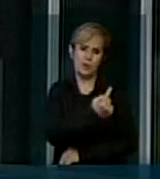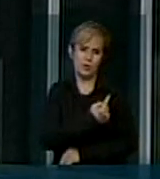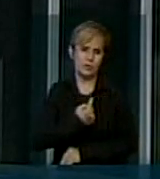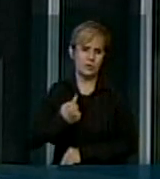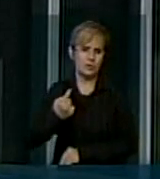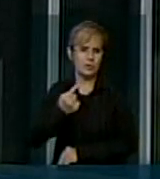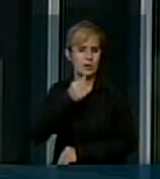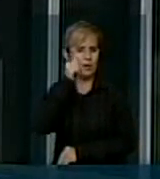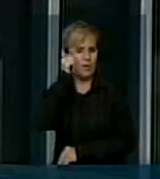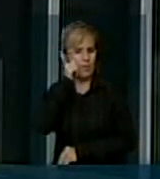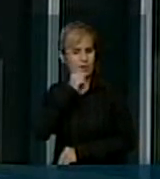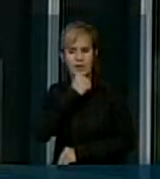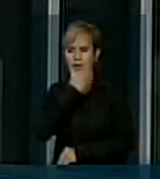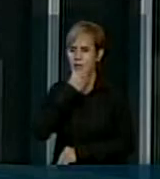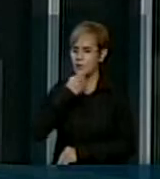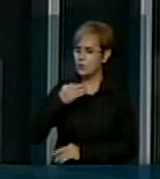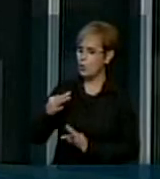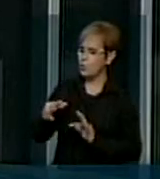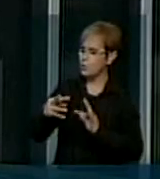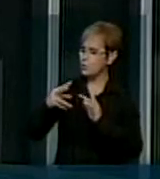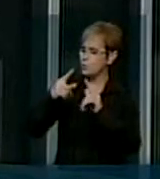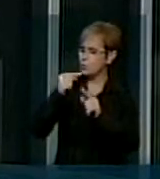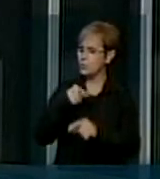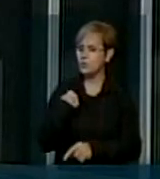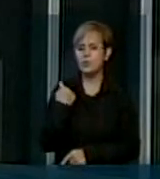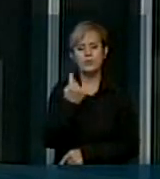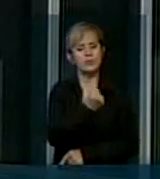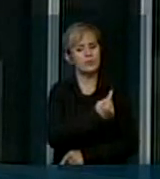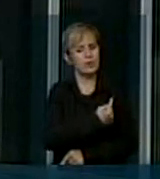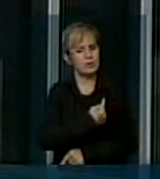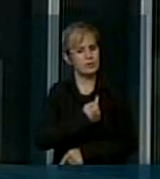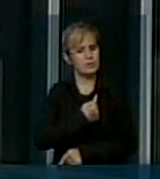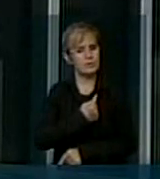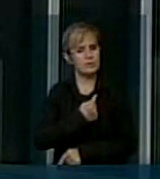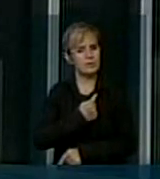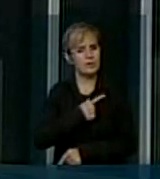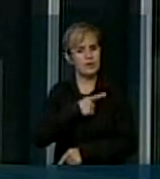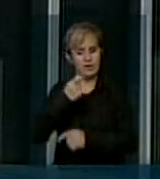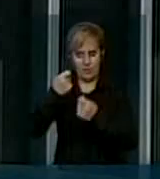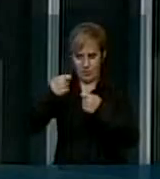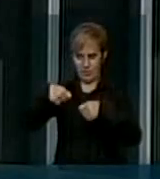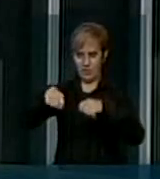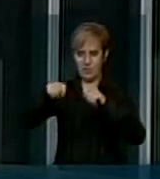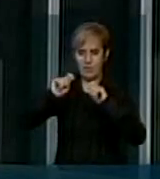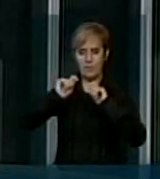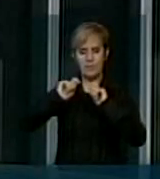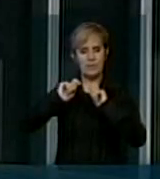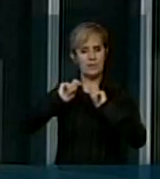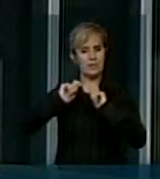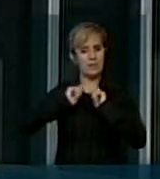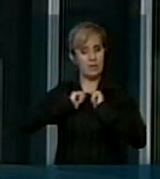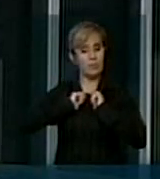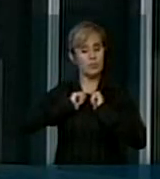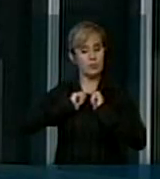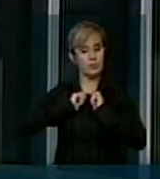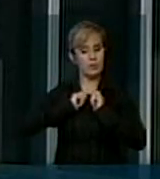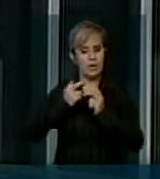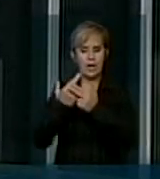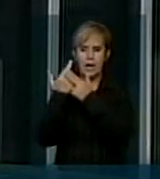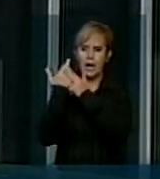as senhoras, todos os senhores, foram legitimados pelo povo para aqui